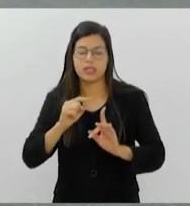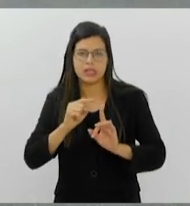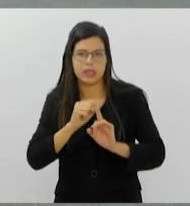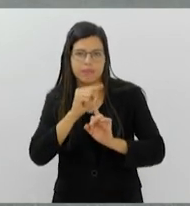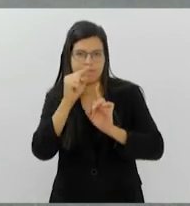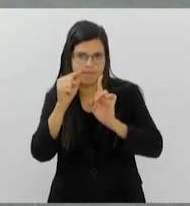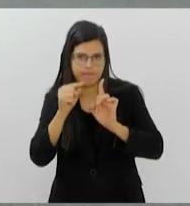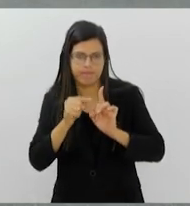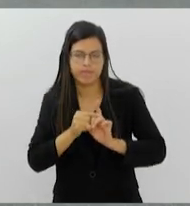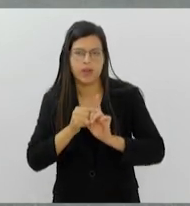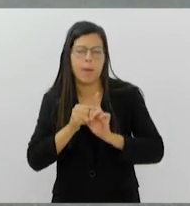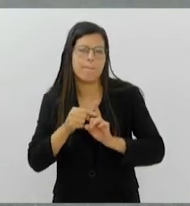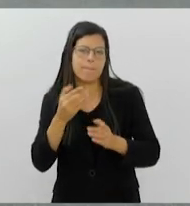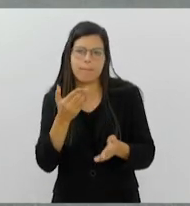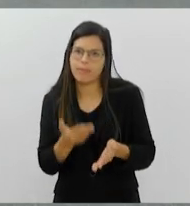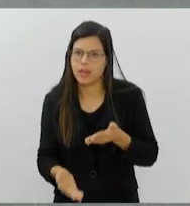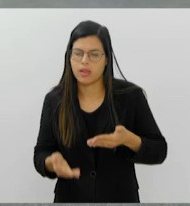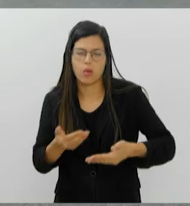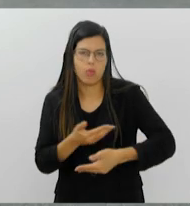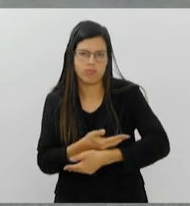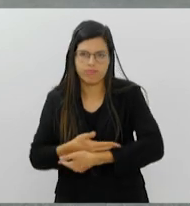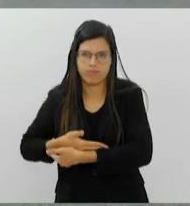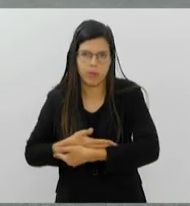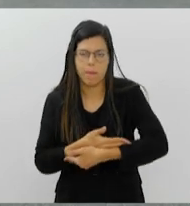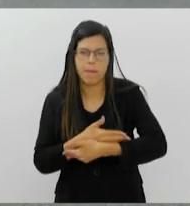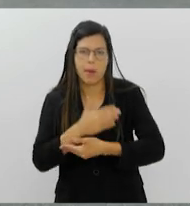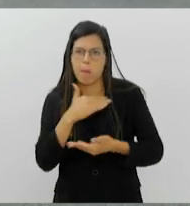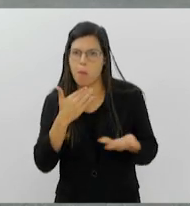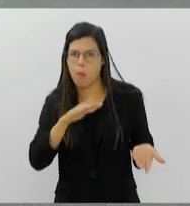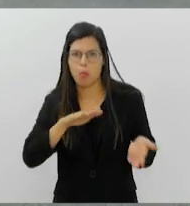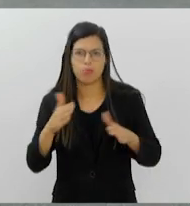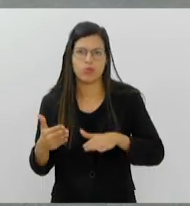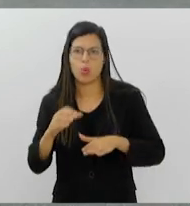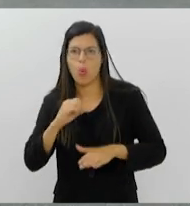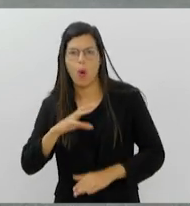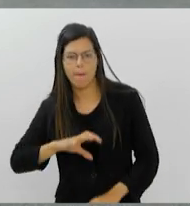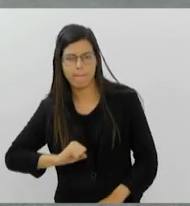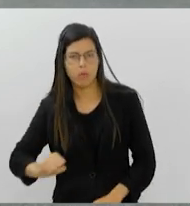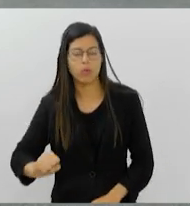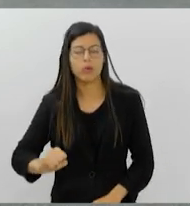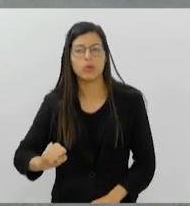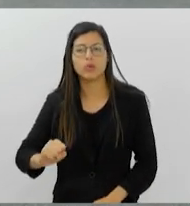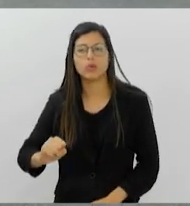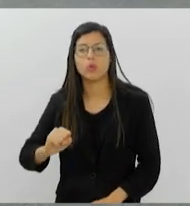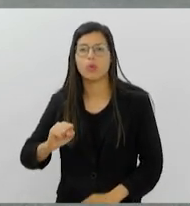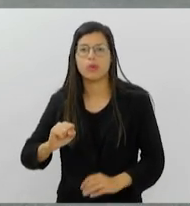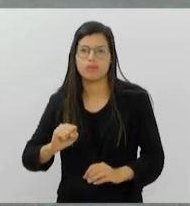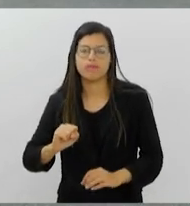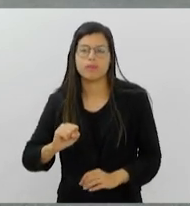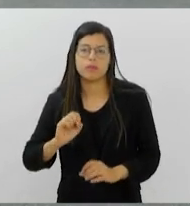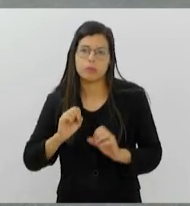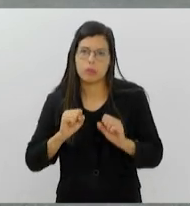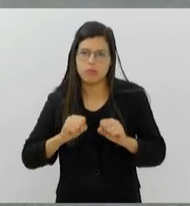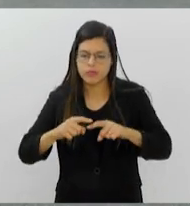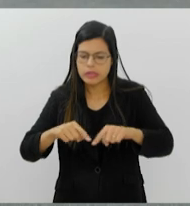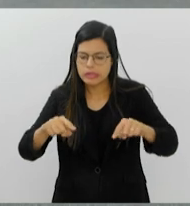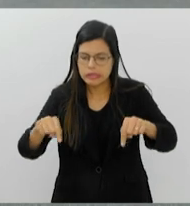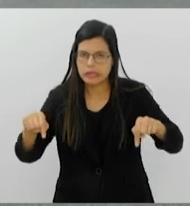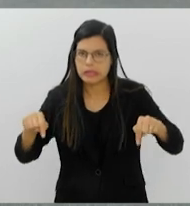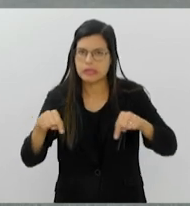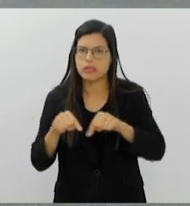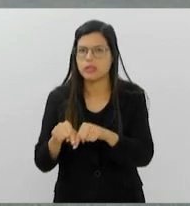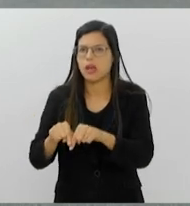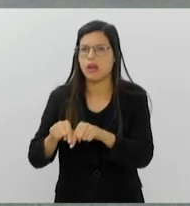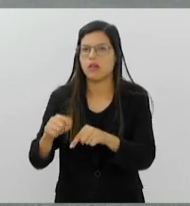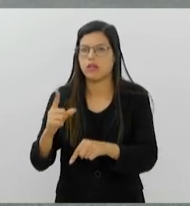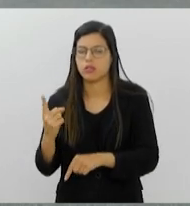aborto espontâneo ou por morte perinatal possam ter uma sala individualizada separada das outras